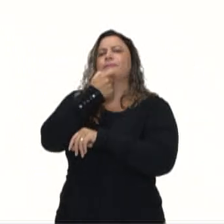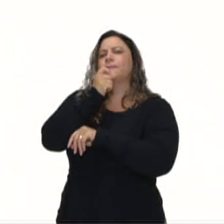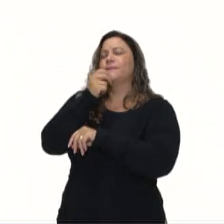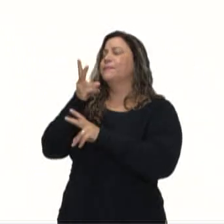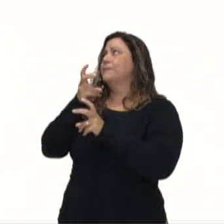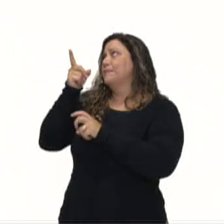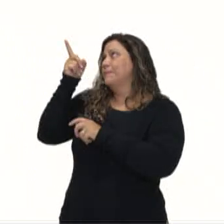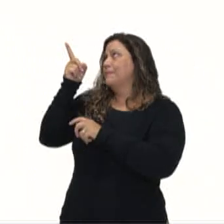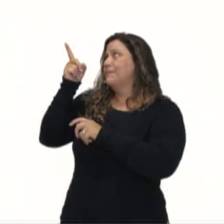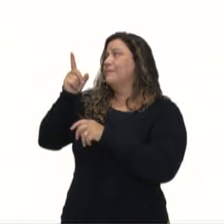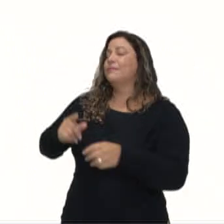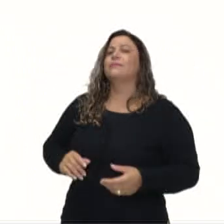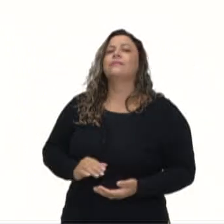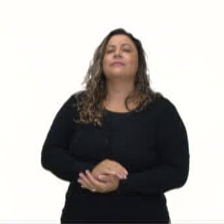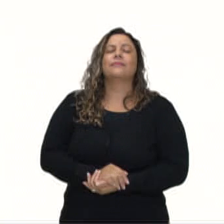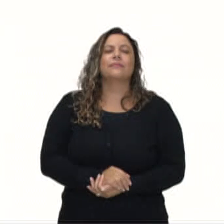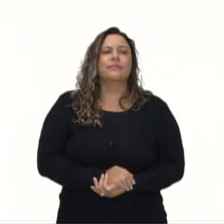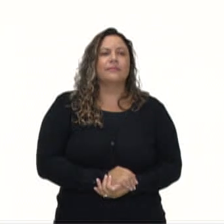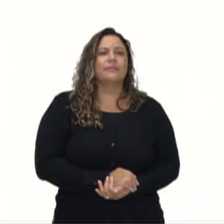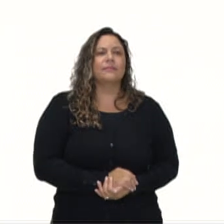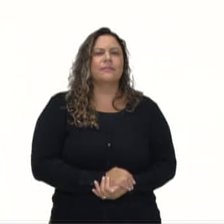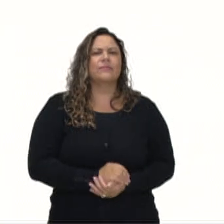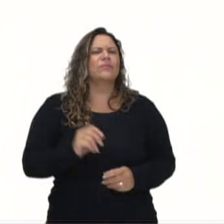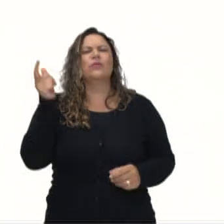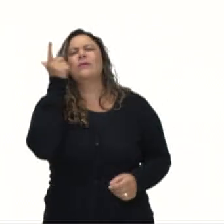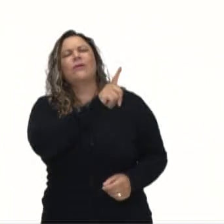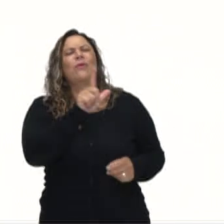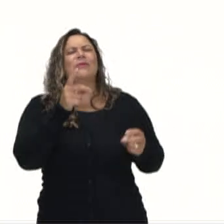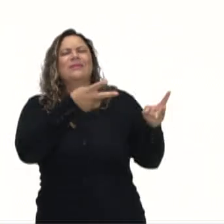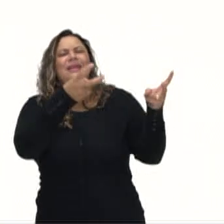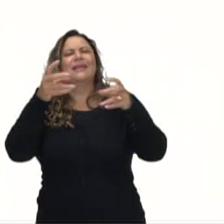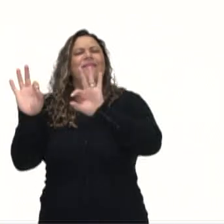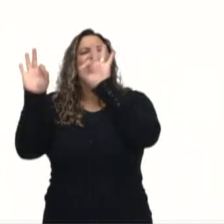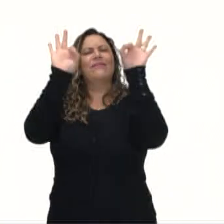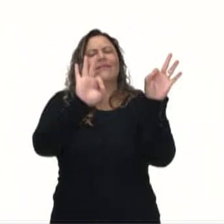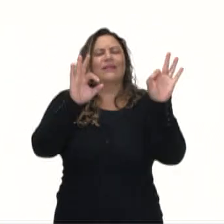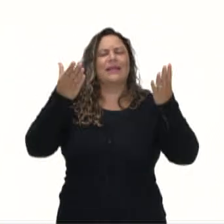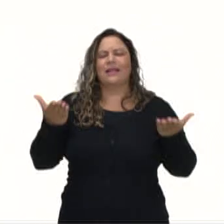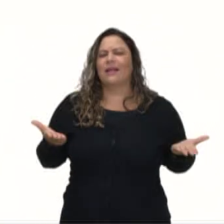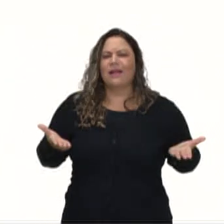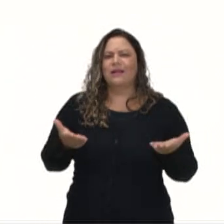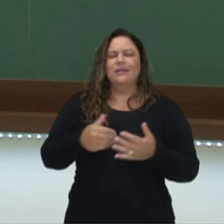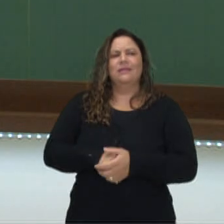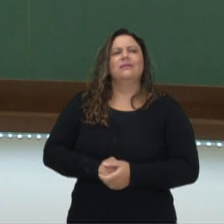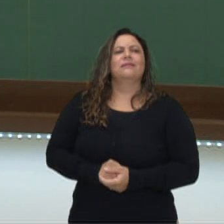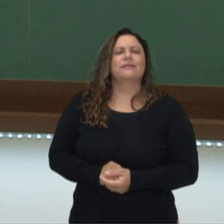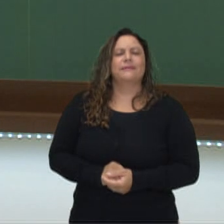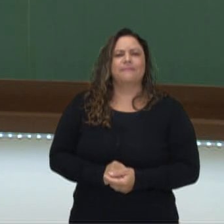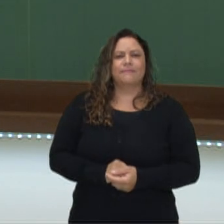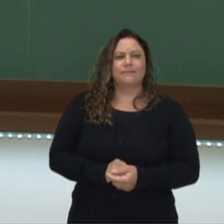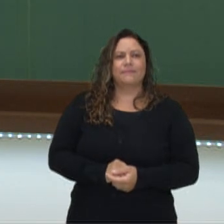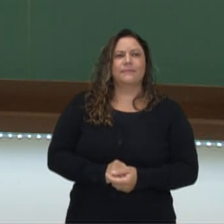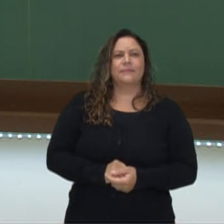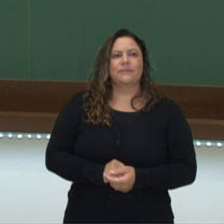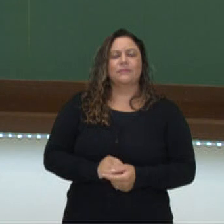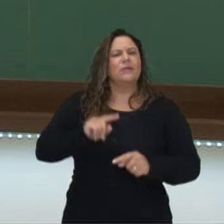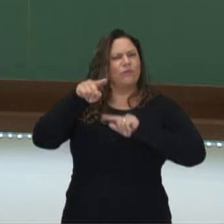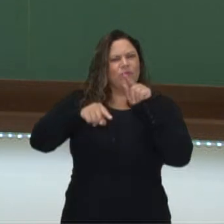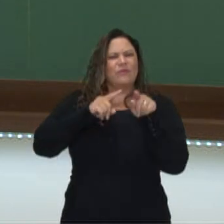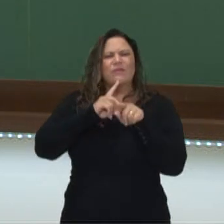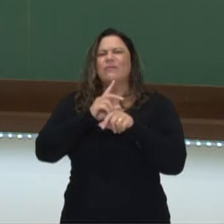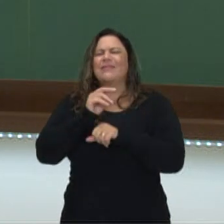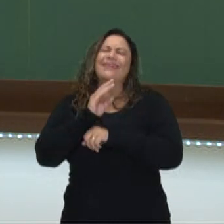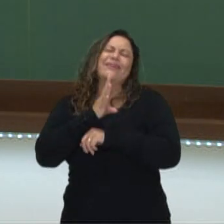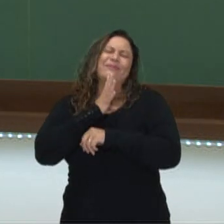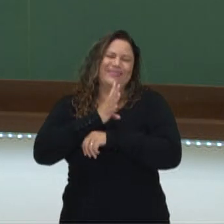this picture? O que a gente consegue ver na imagem desse vídeo? Who is this man? Do you know? Você conhece